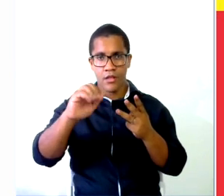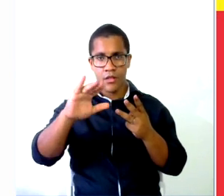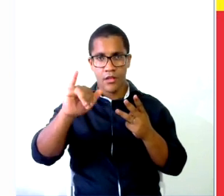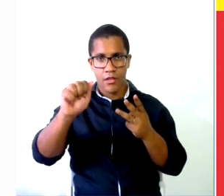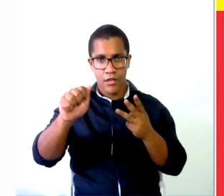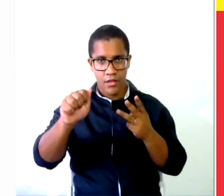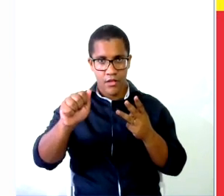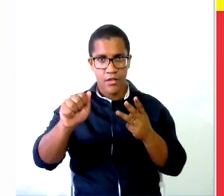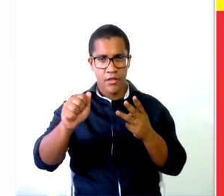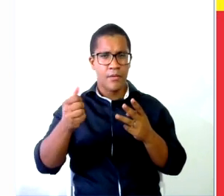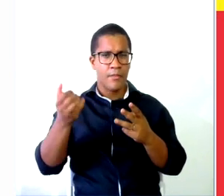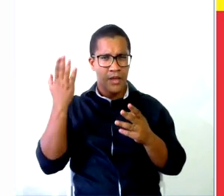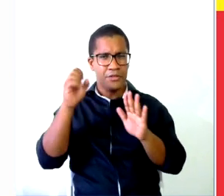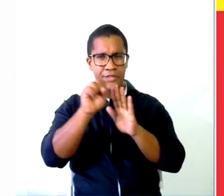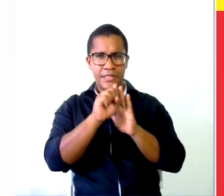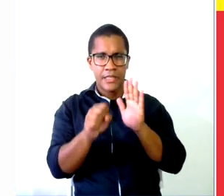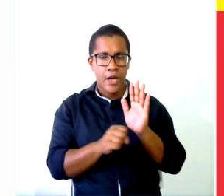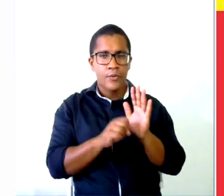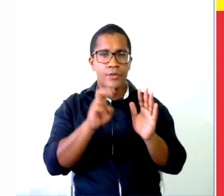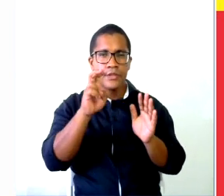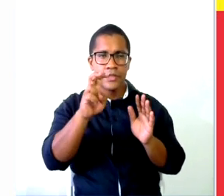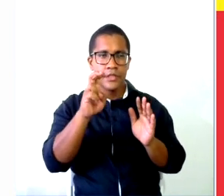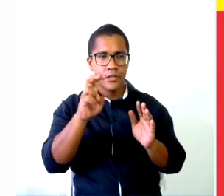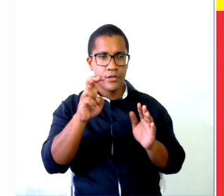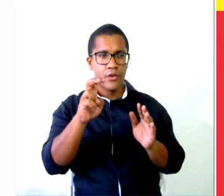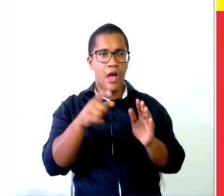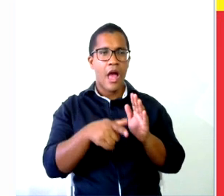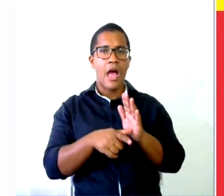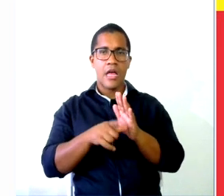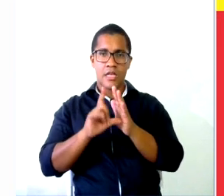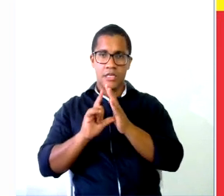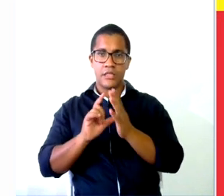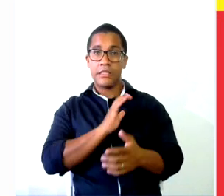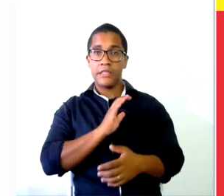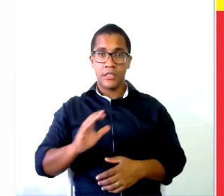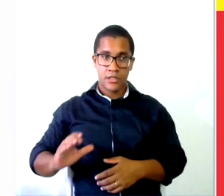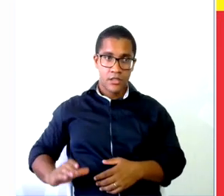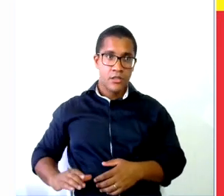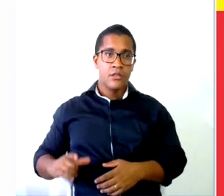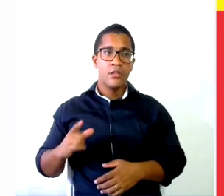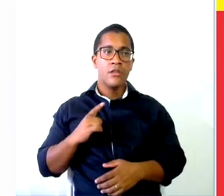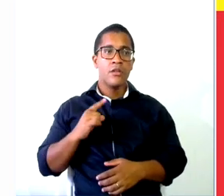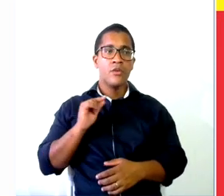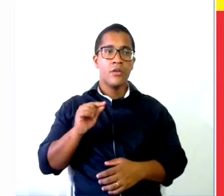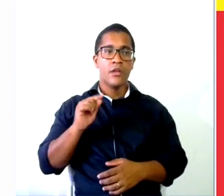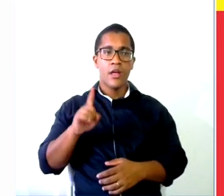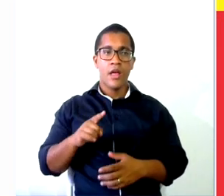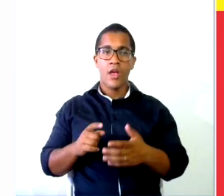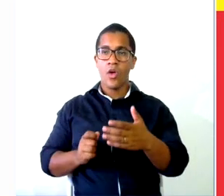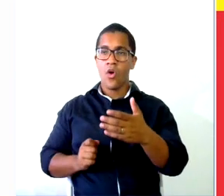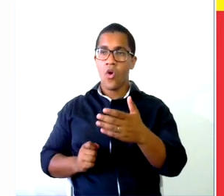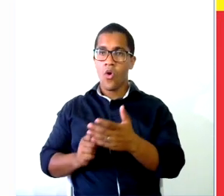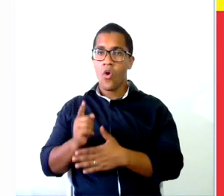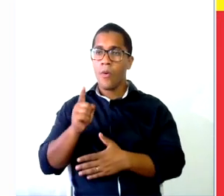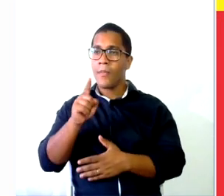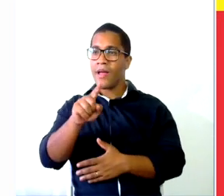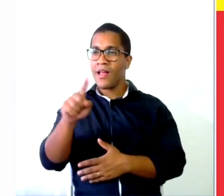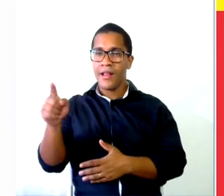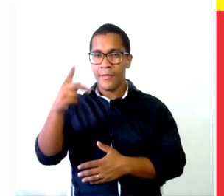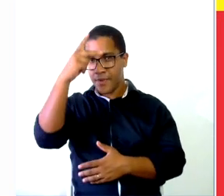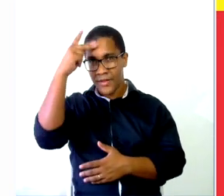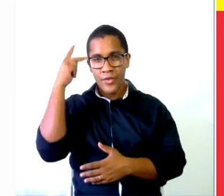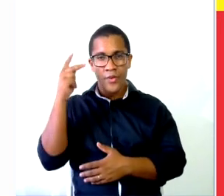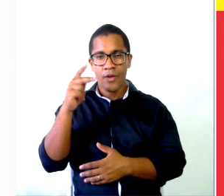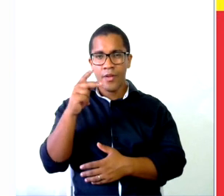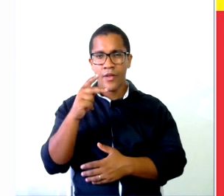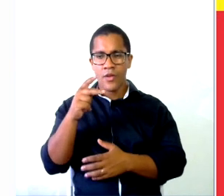a.C., eram comprados aos bárbaros, né? Tendo também havido